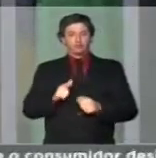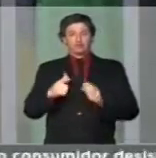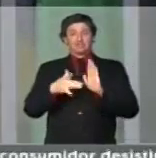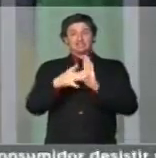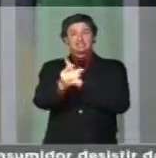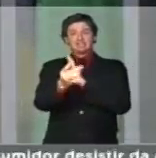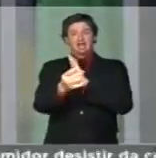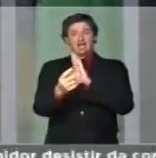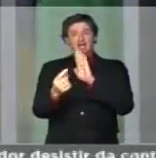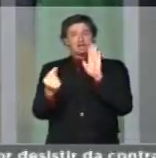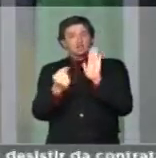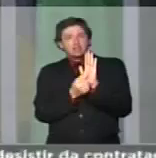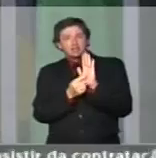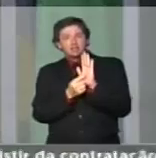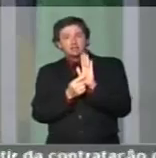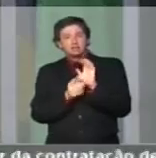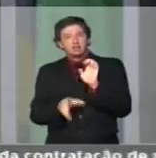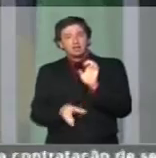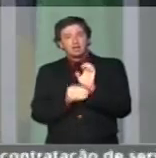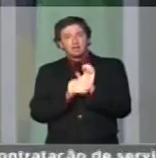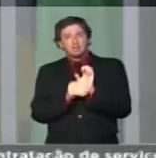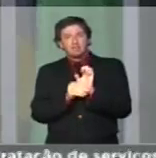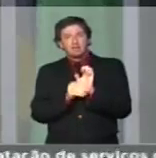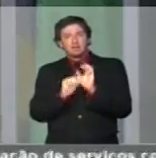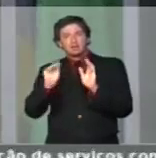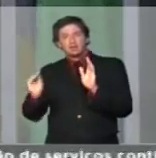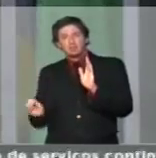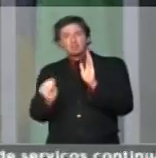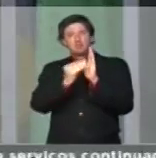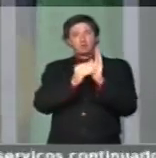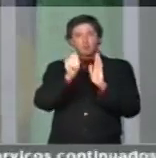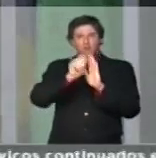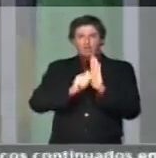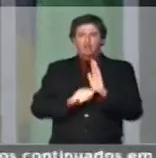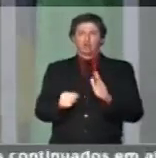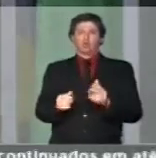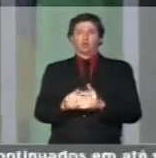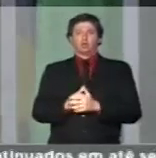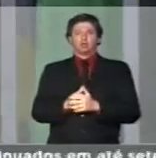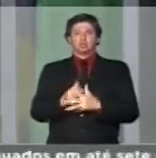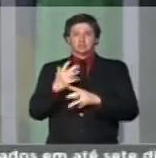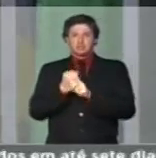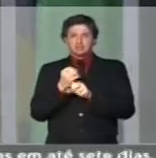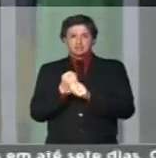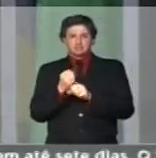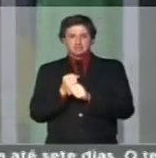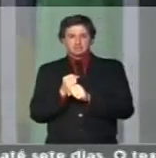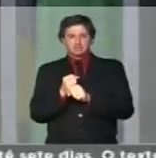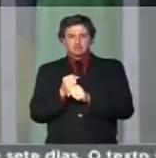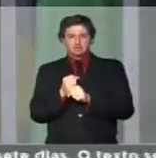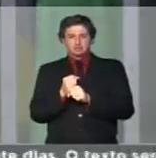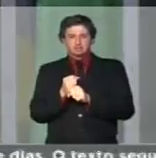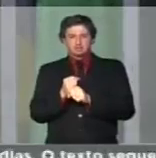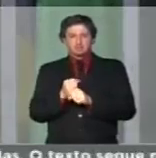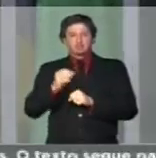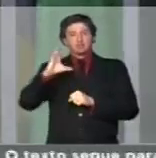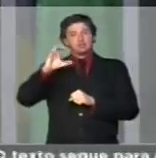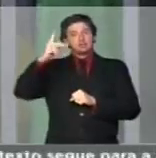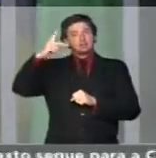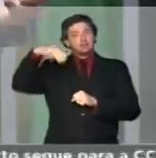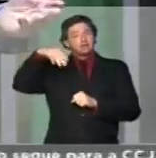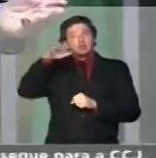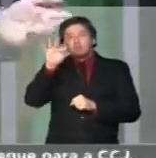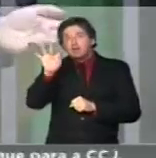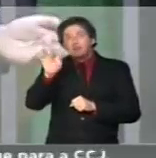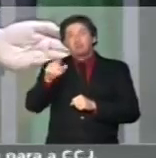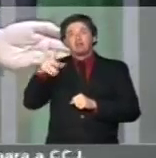destacou uma emenda para incluir no relatório de receitas a CPMF